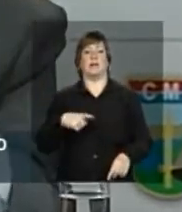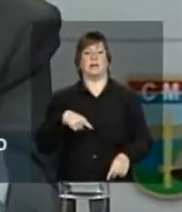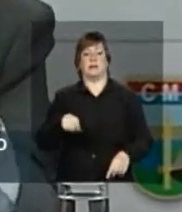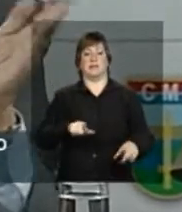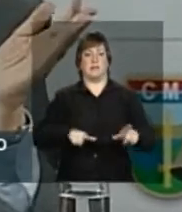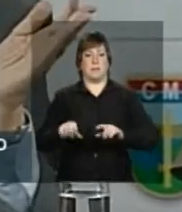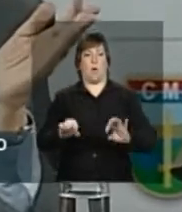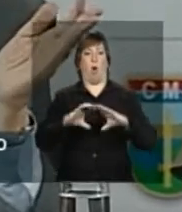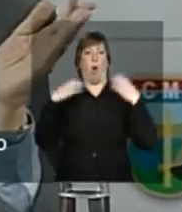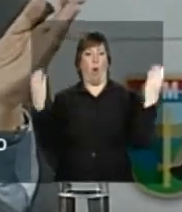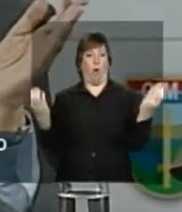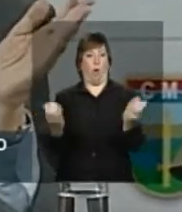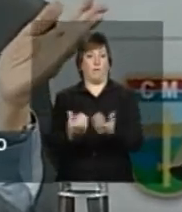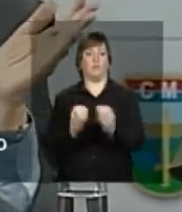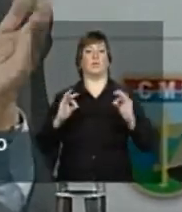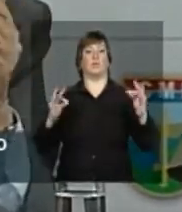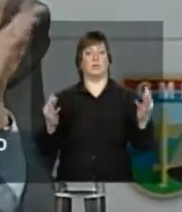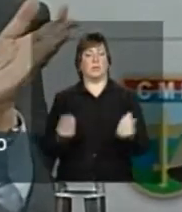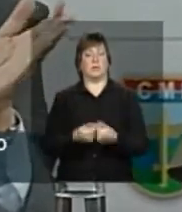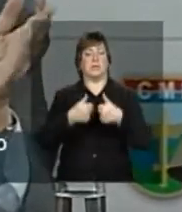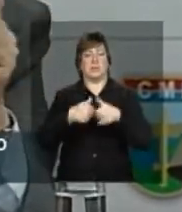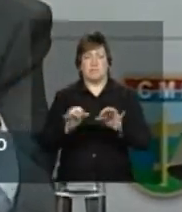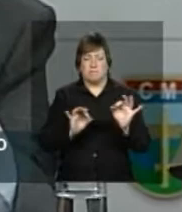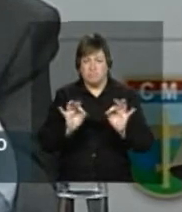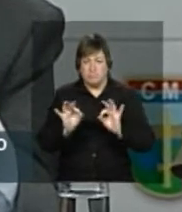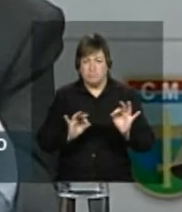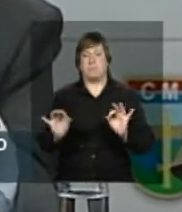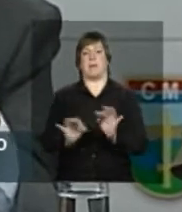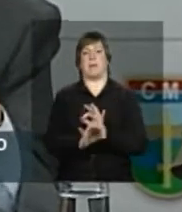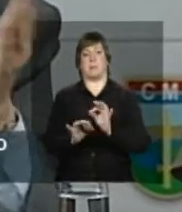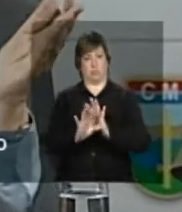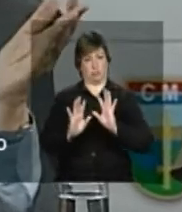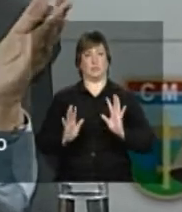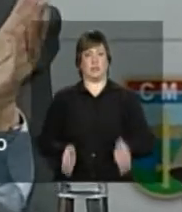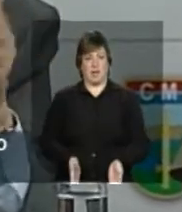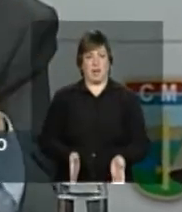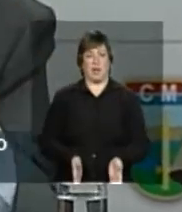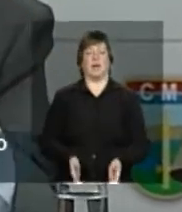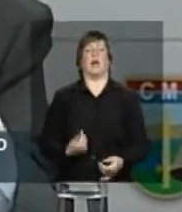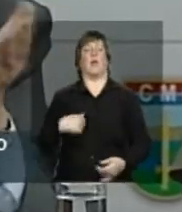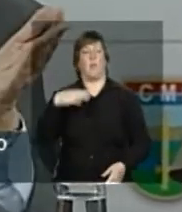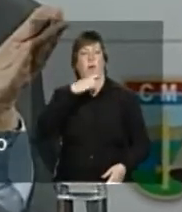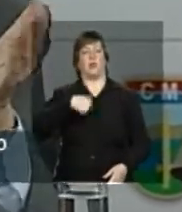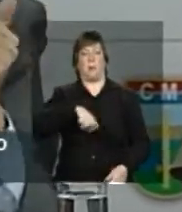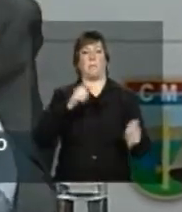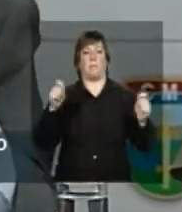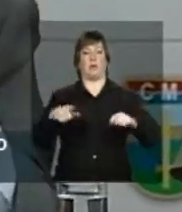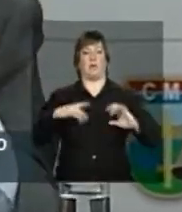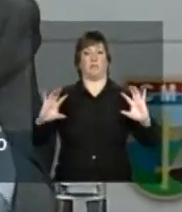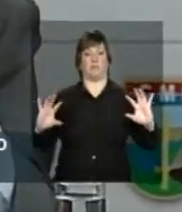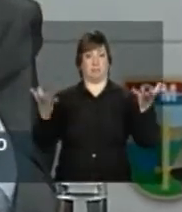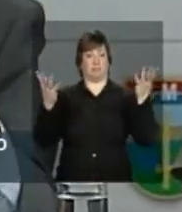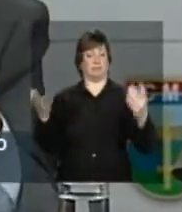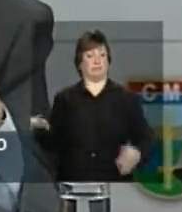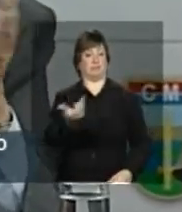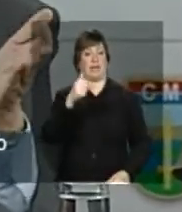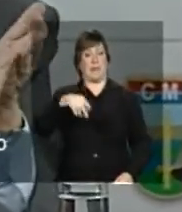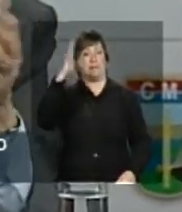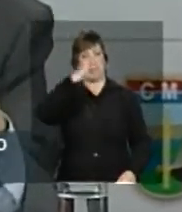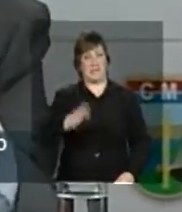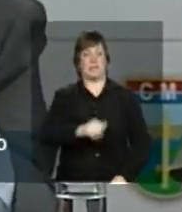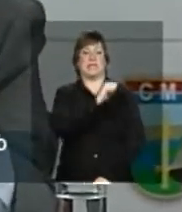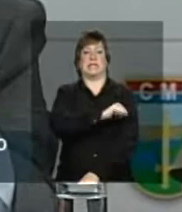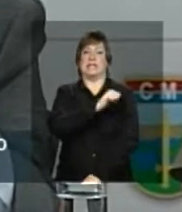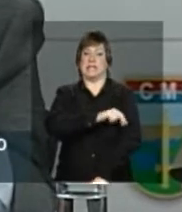operação da conferência, tudo está devidamente preparado, e eu acho que nós podemos ter um grande evento no Brasil, no